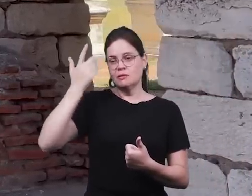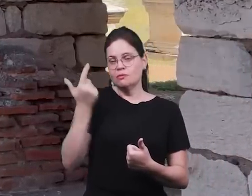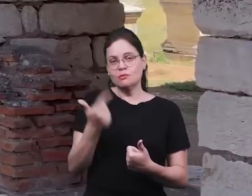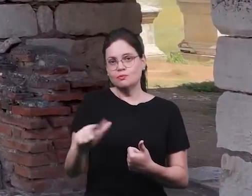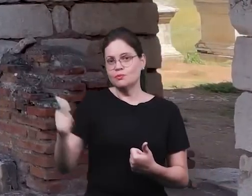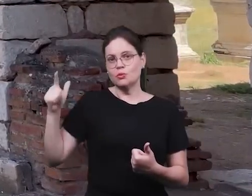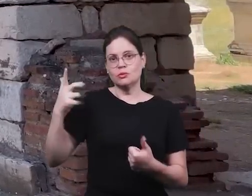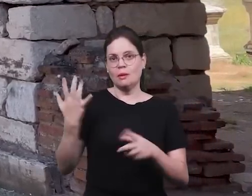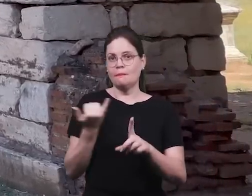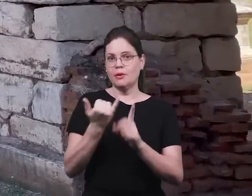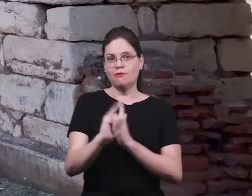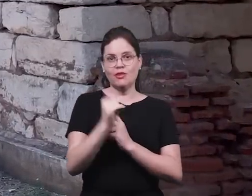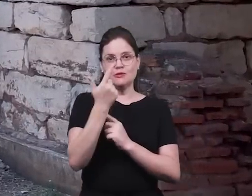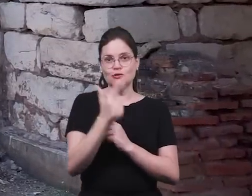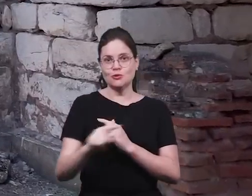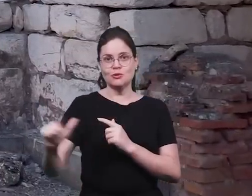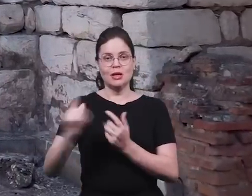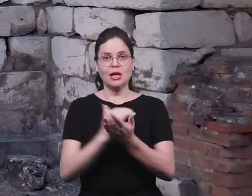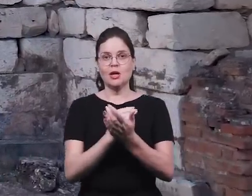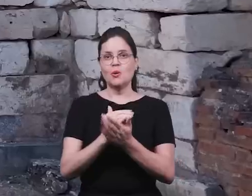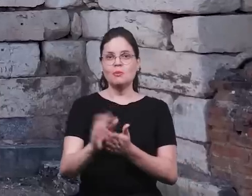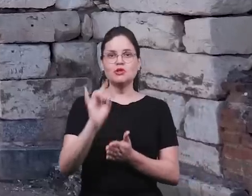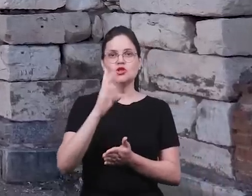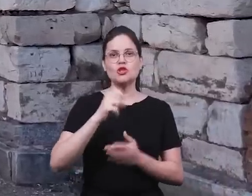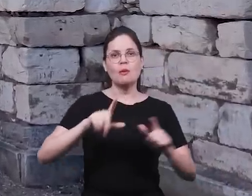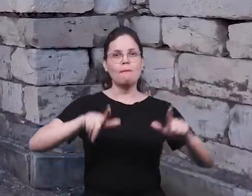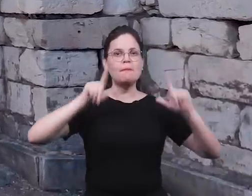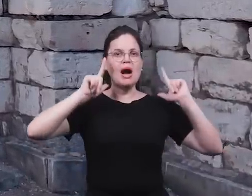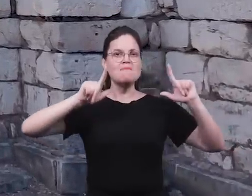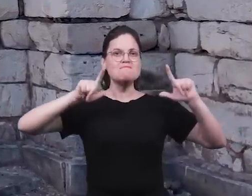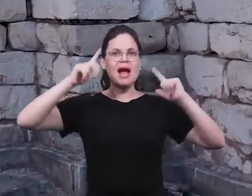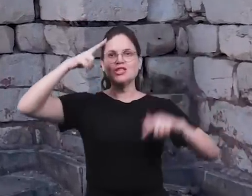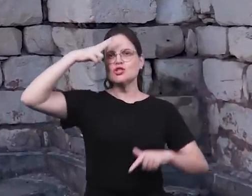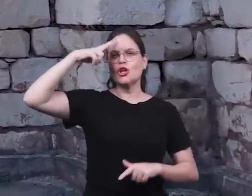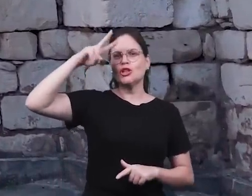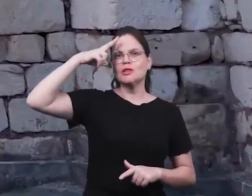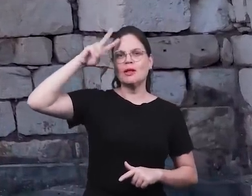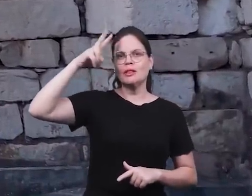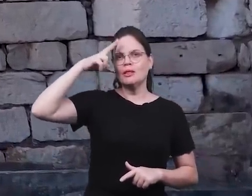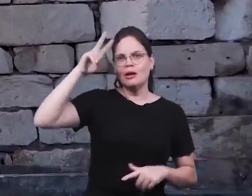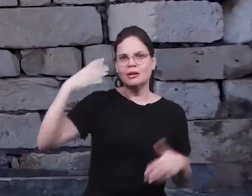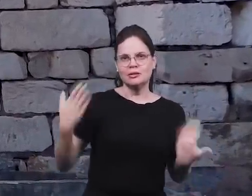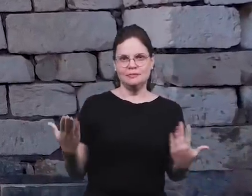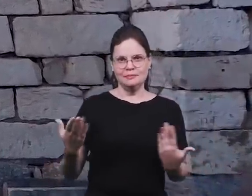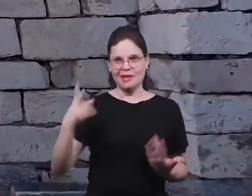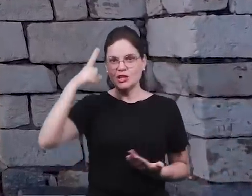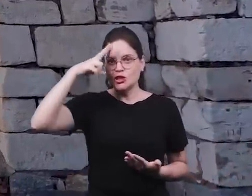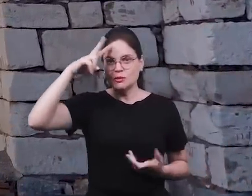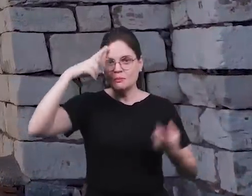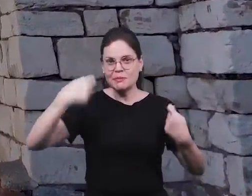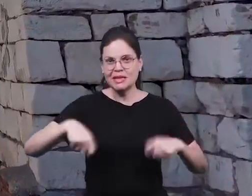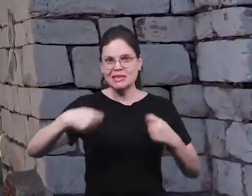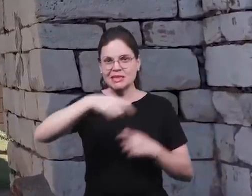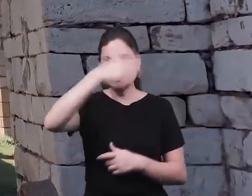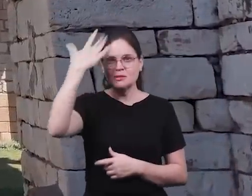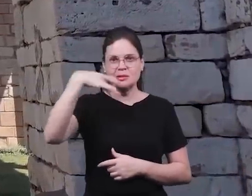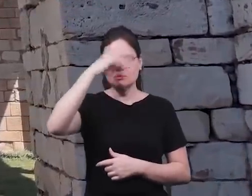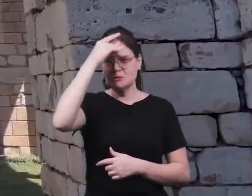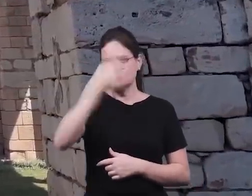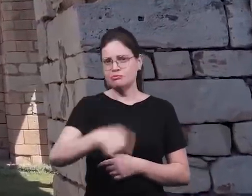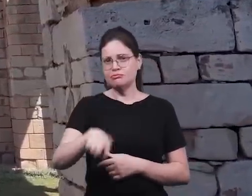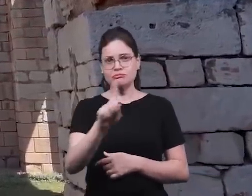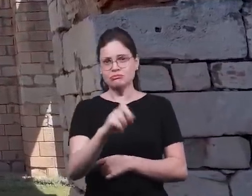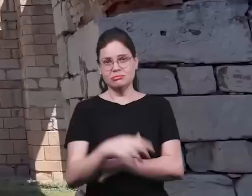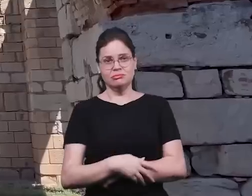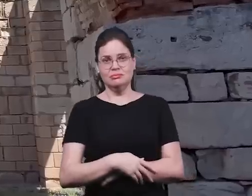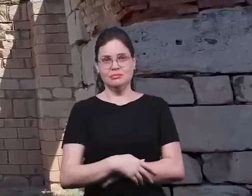profético e entrou para o histórico. O histórico não precisa do Espírito Santo para nada. O